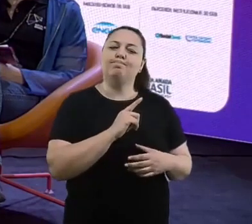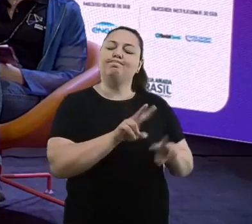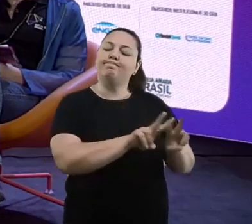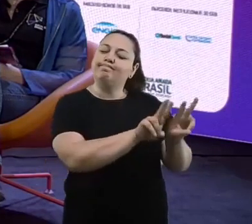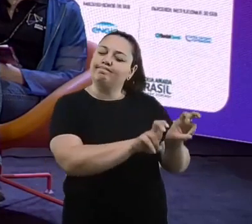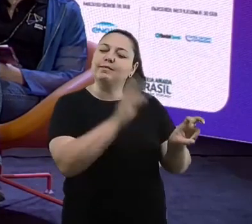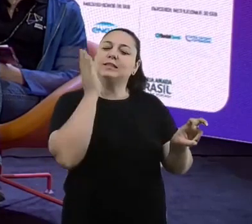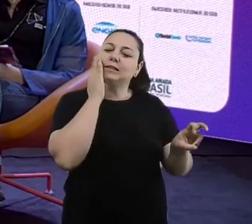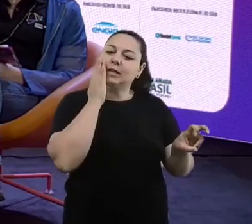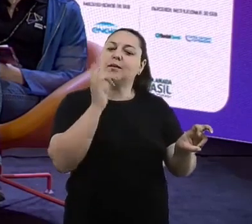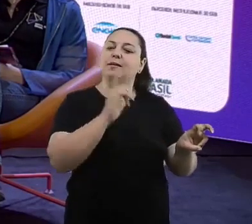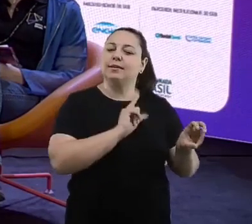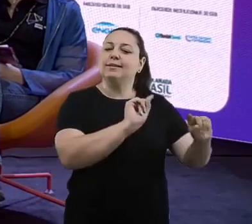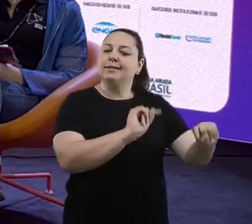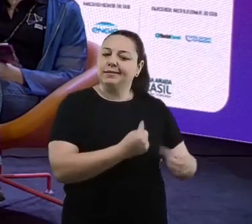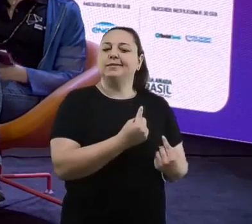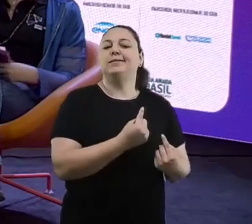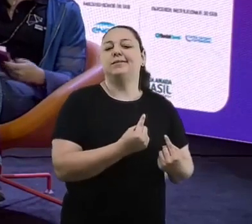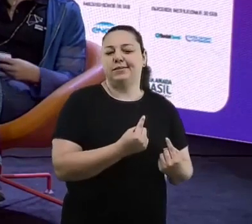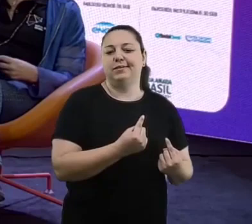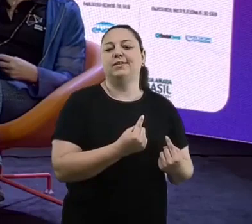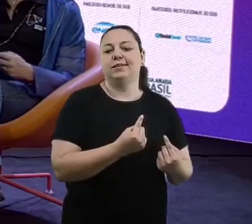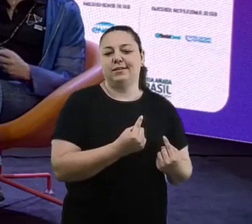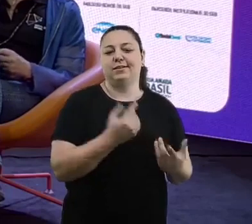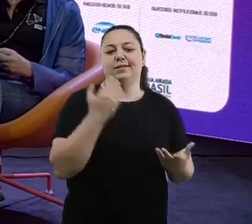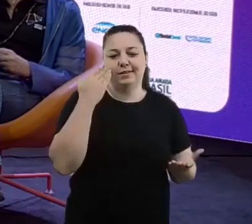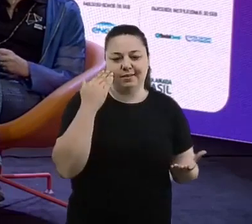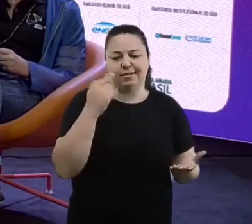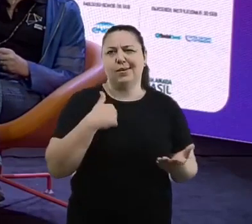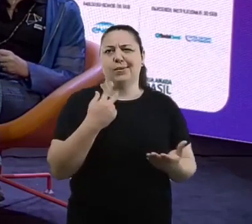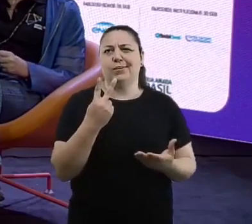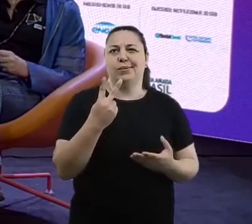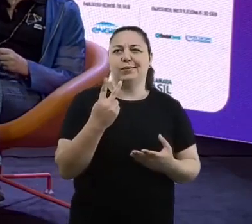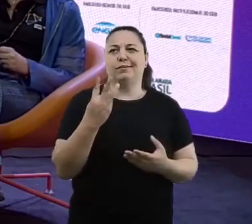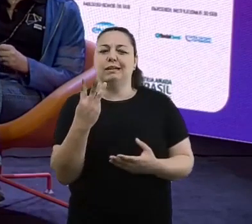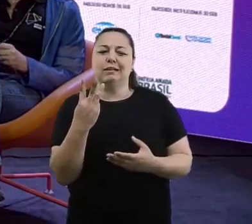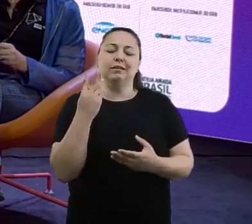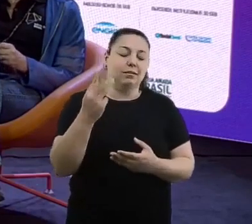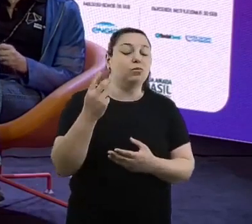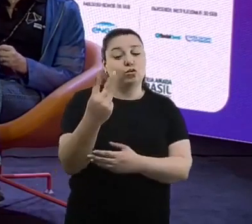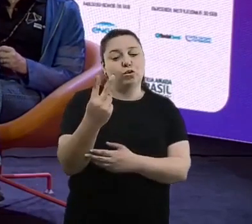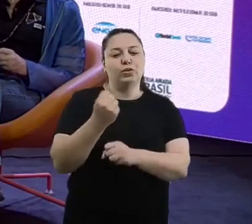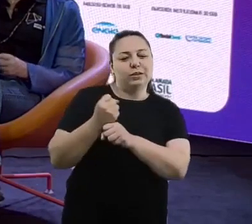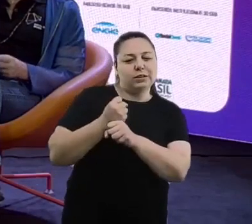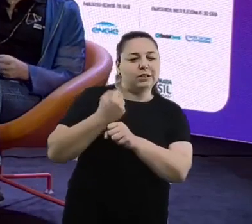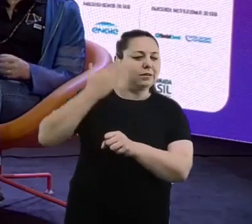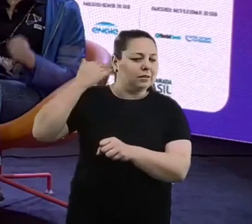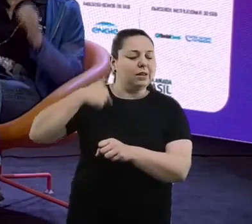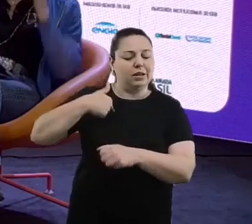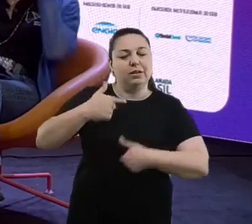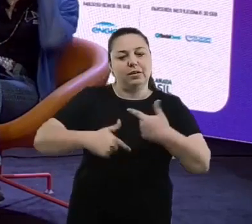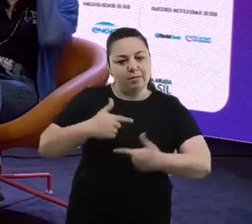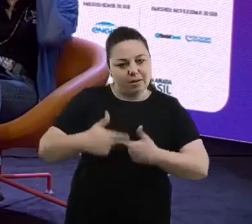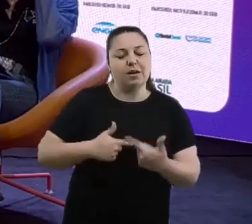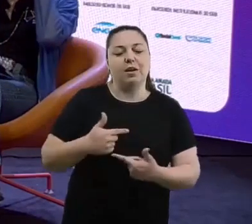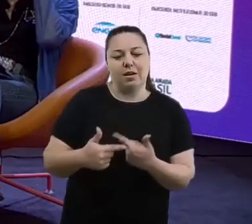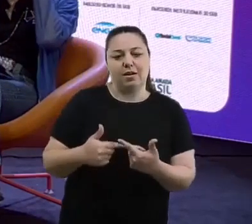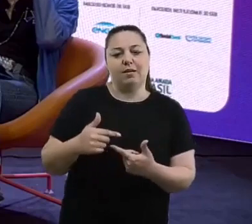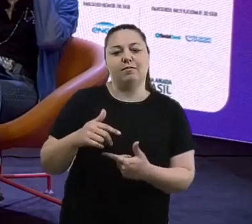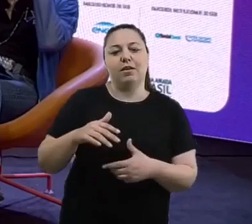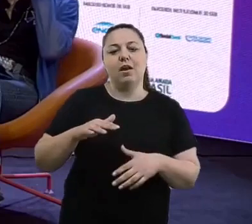3 anos atrás também ainda continuava na gestão, há 2 anos atrás eu continuava na gestão pública, e assim, às vezes as pessoas não entendem, é